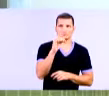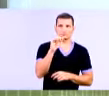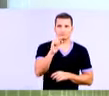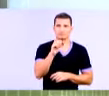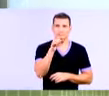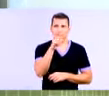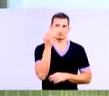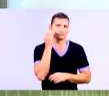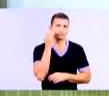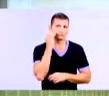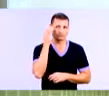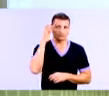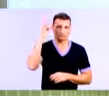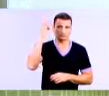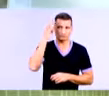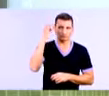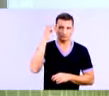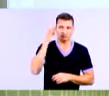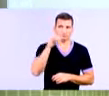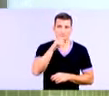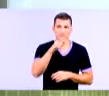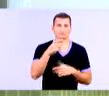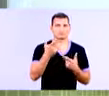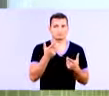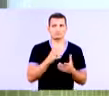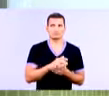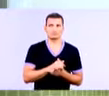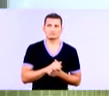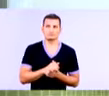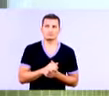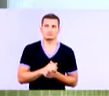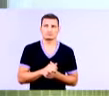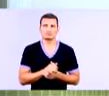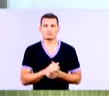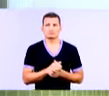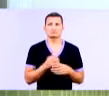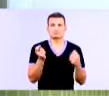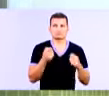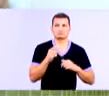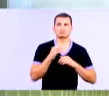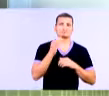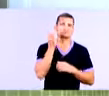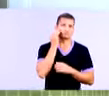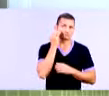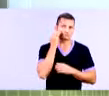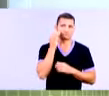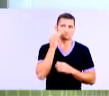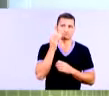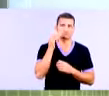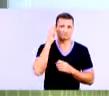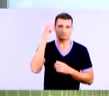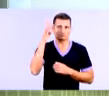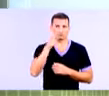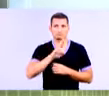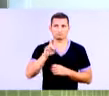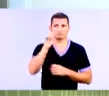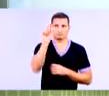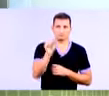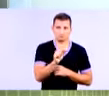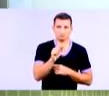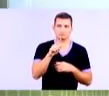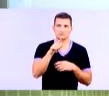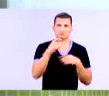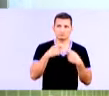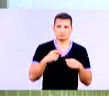testar aquelas teorias, e vocês vão estar aptos também a testar as teorias lá usando o Eclipse, você